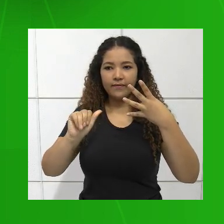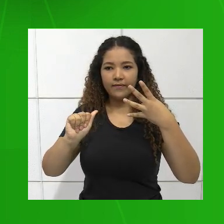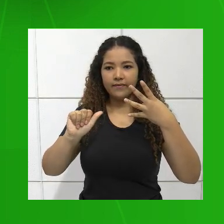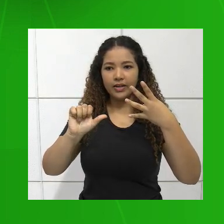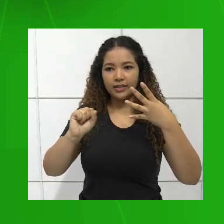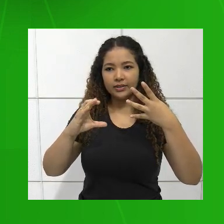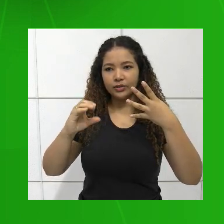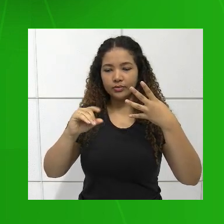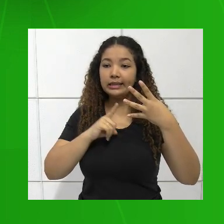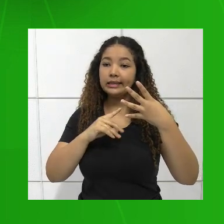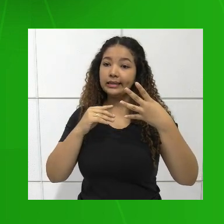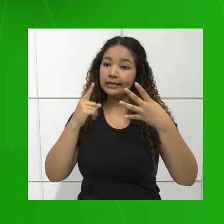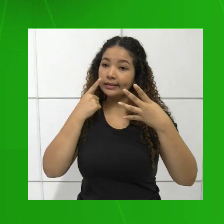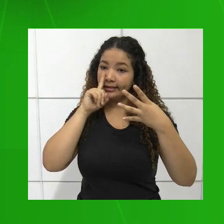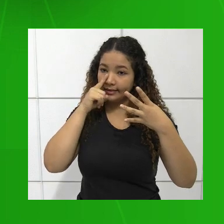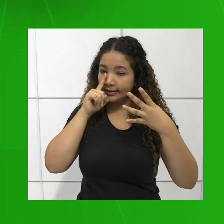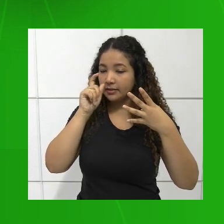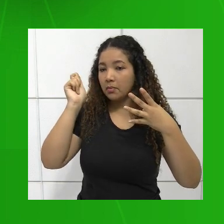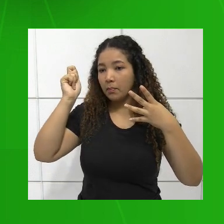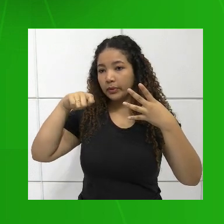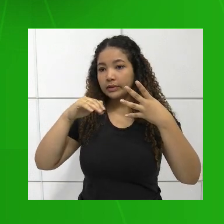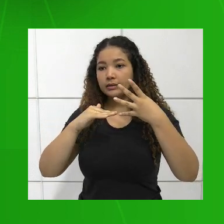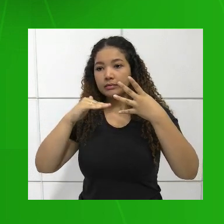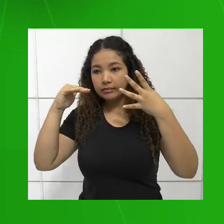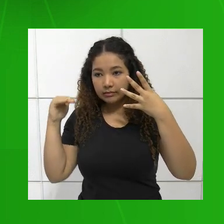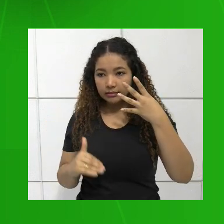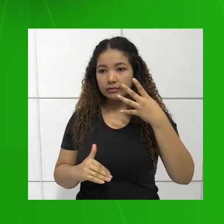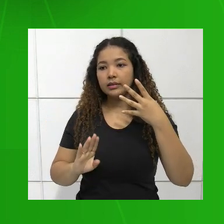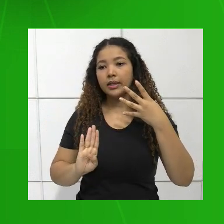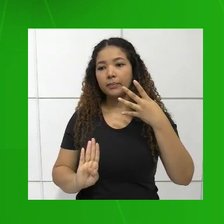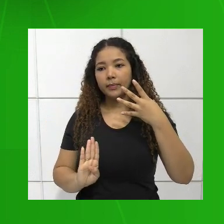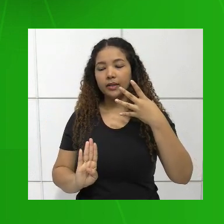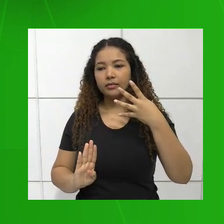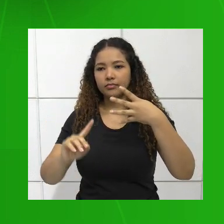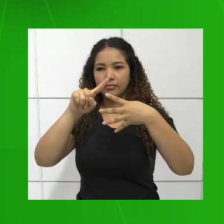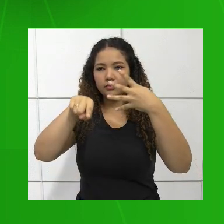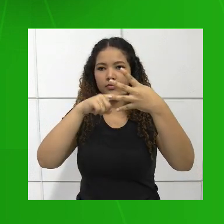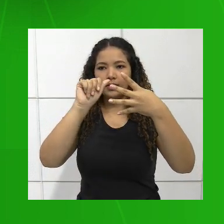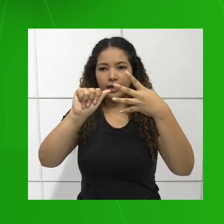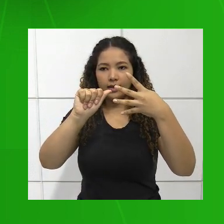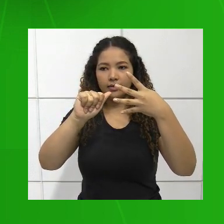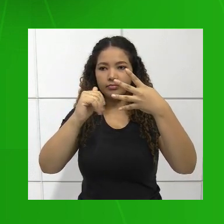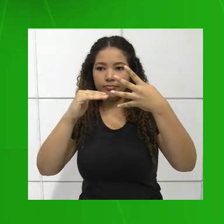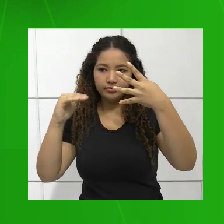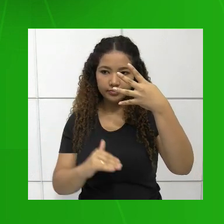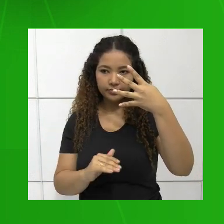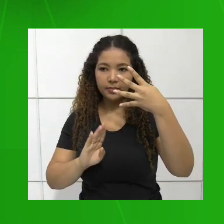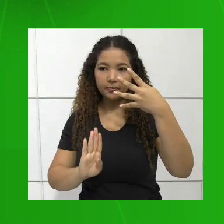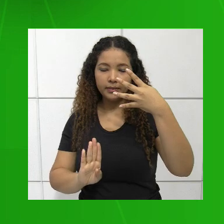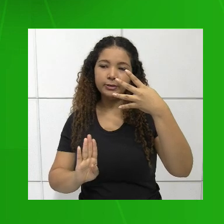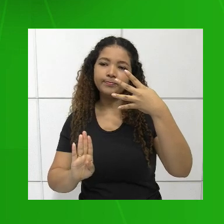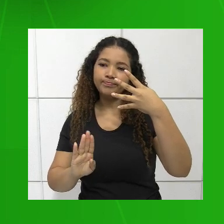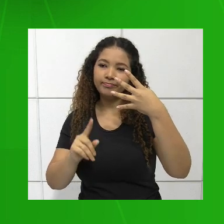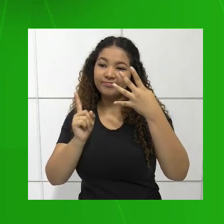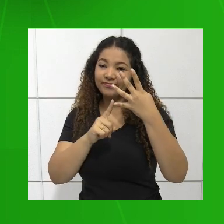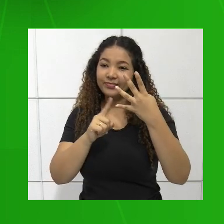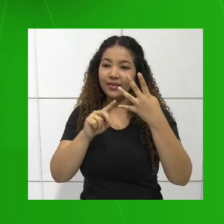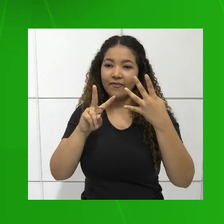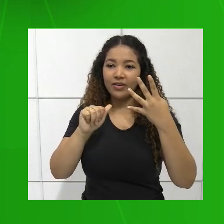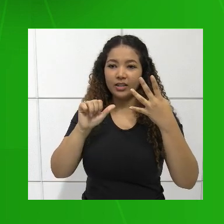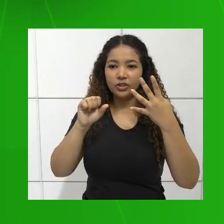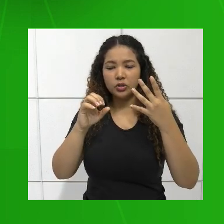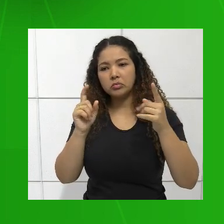ainda corre riscos, embora o Vasco tenha repaginado seu elenco, trouxe novo treinador, deu uma investida no departamento